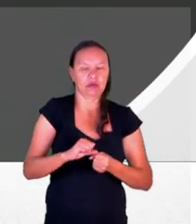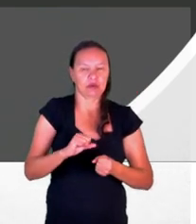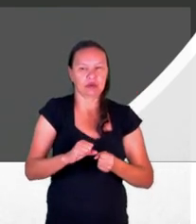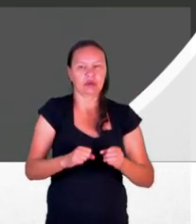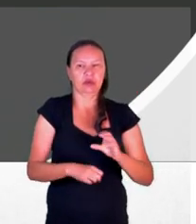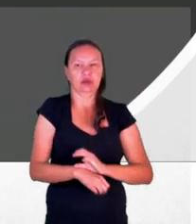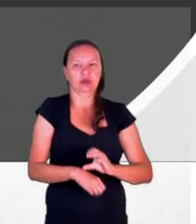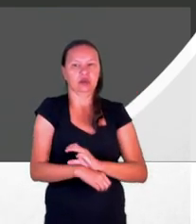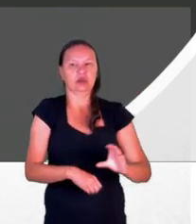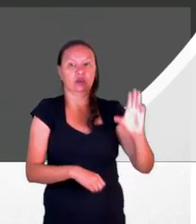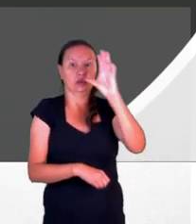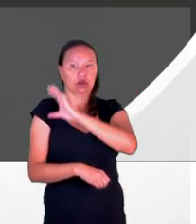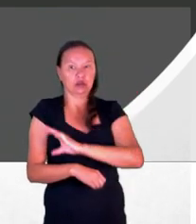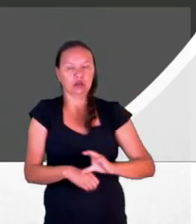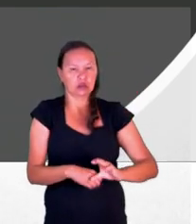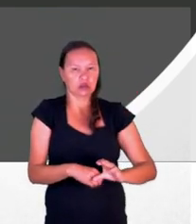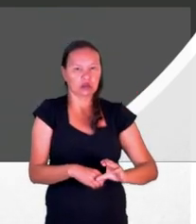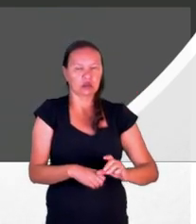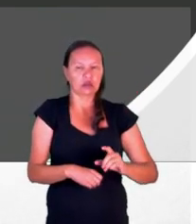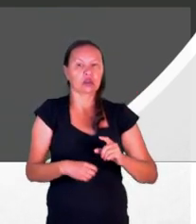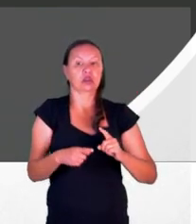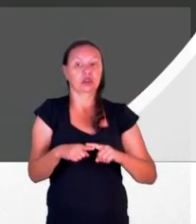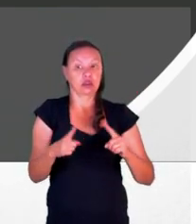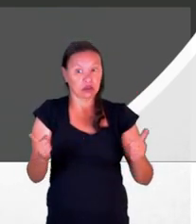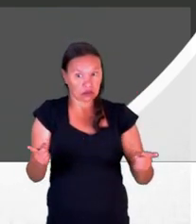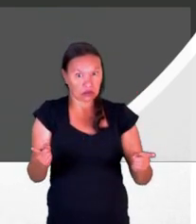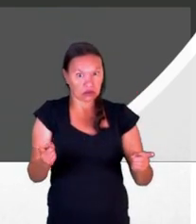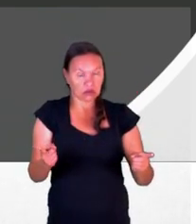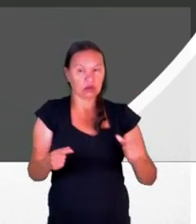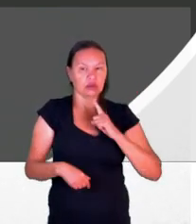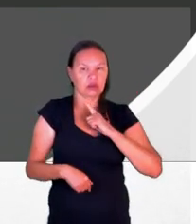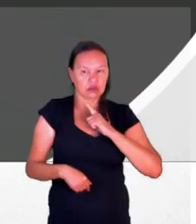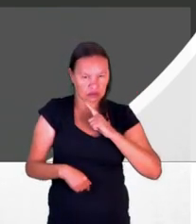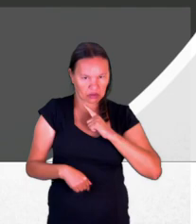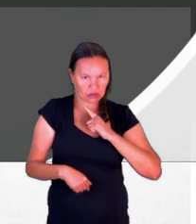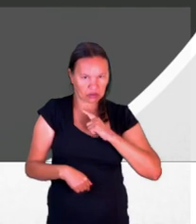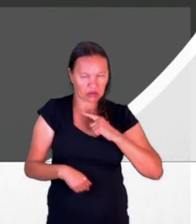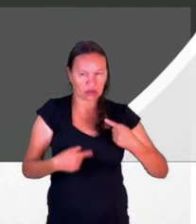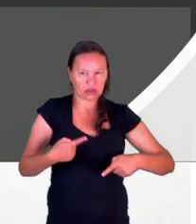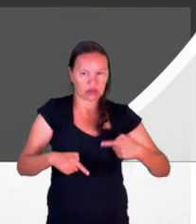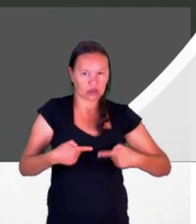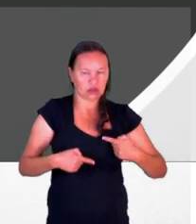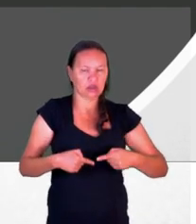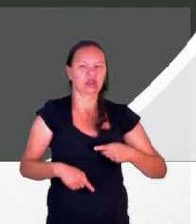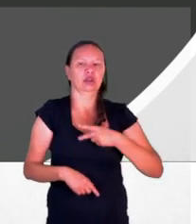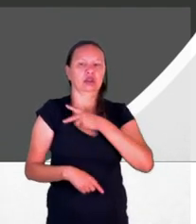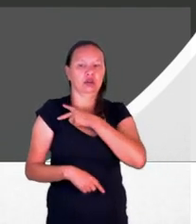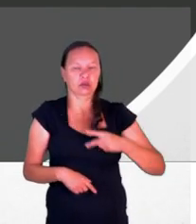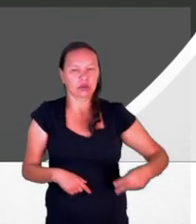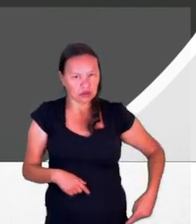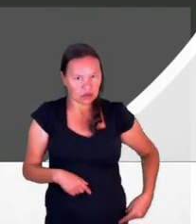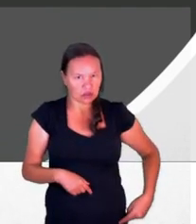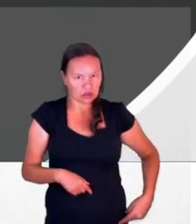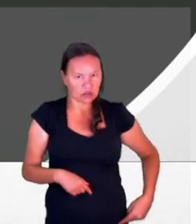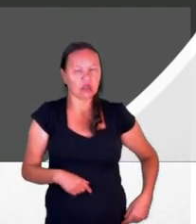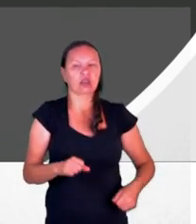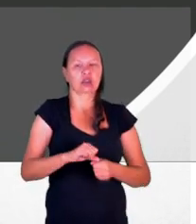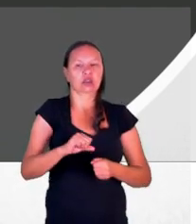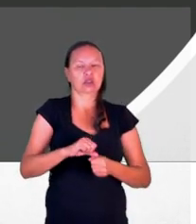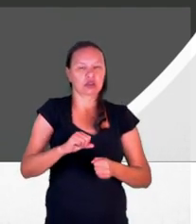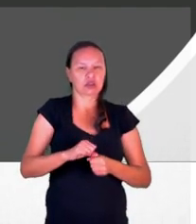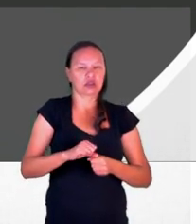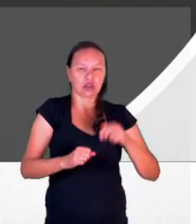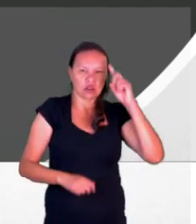constitucionais então ter política pública para realizar os direitos constitucionais é uma